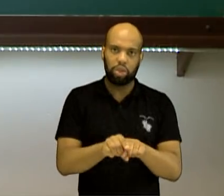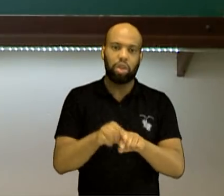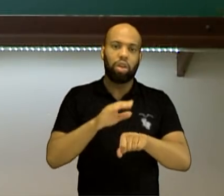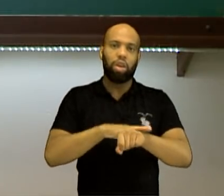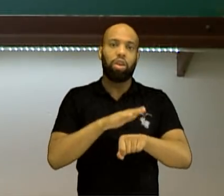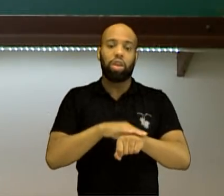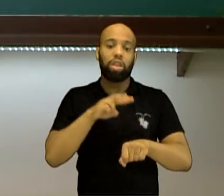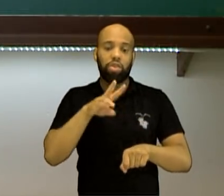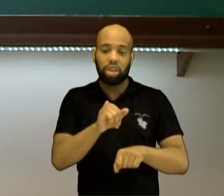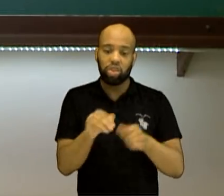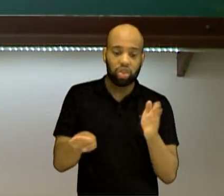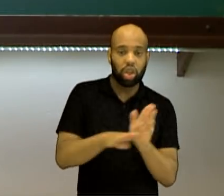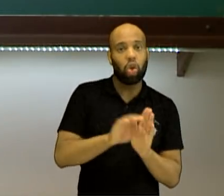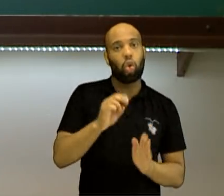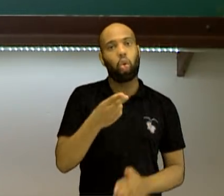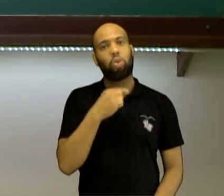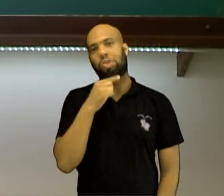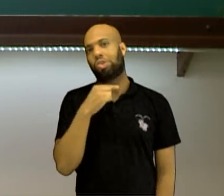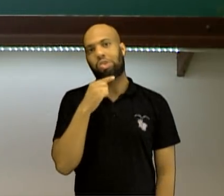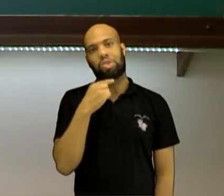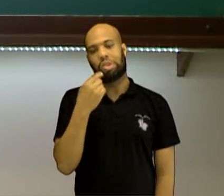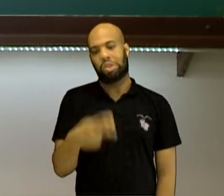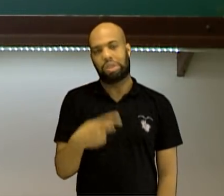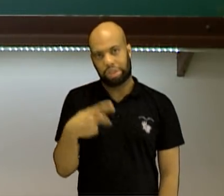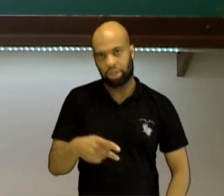ou não das vacinas e do insumo.